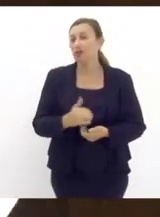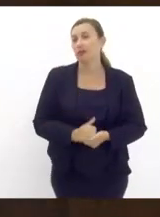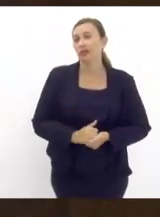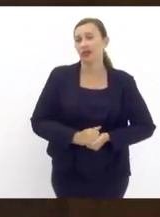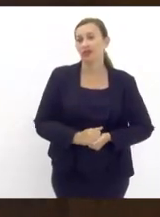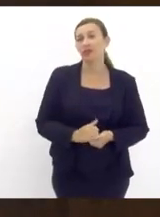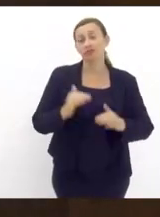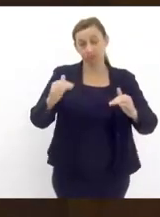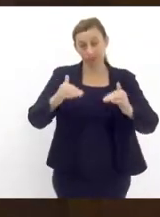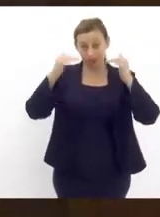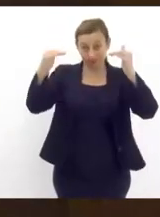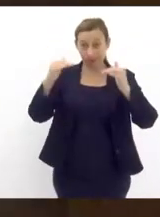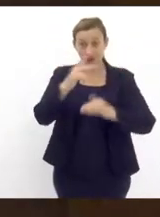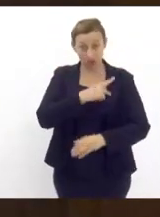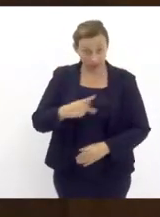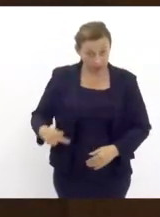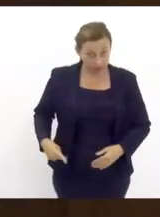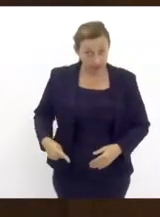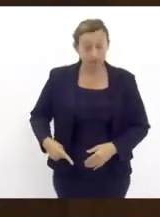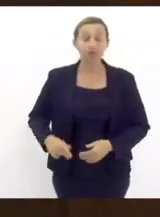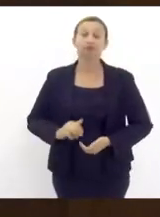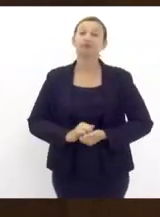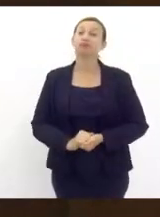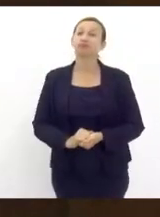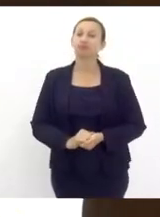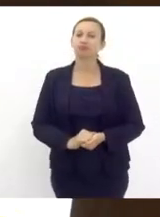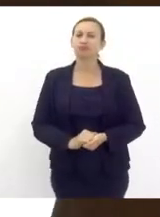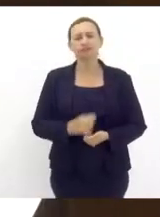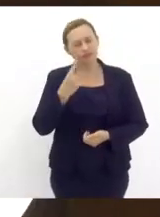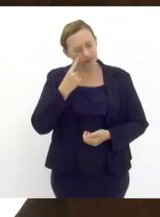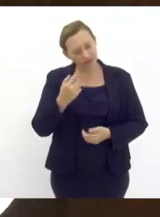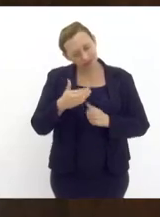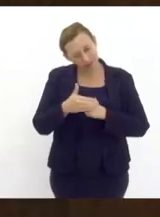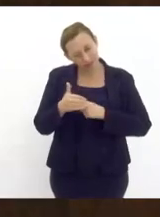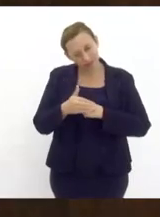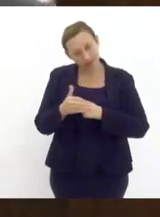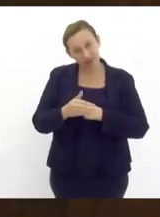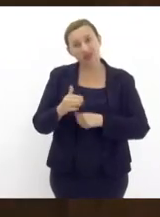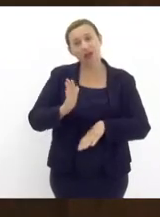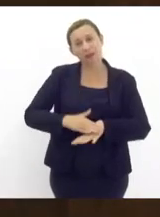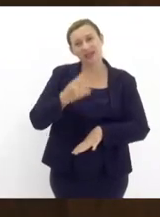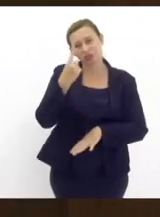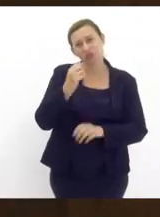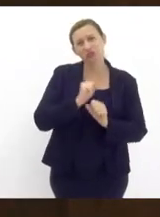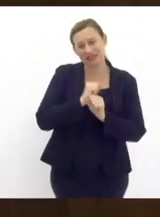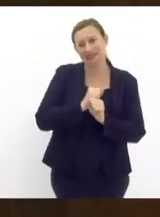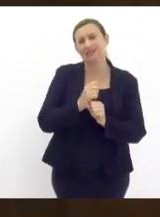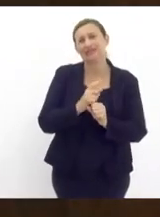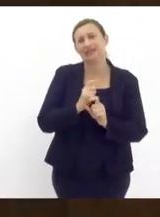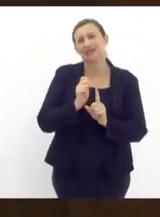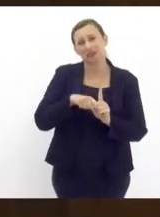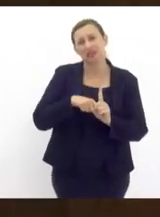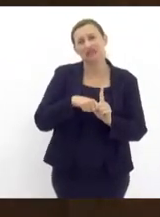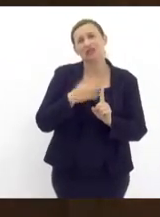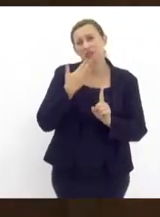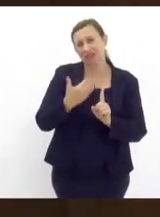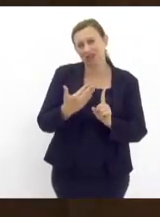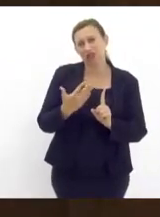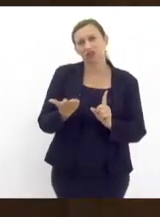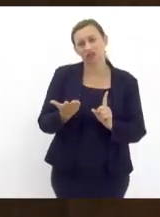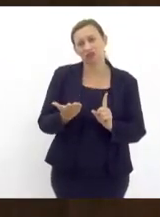a vossa excelência nossa presença aqui que Veja isso com carinho porque já tem mais de um mês solicitando